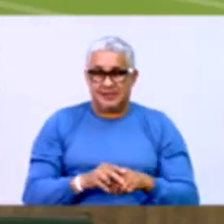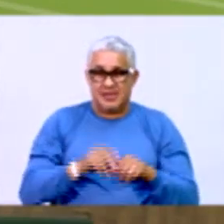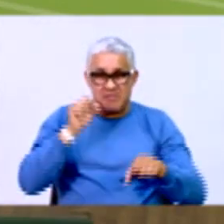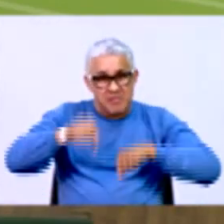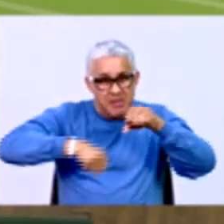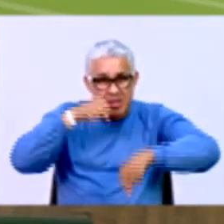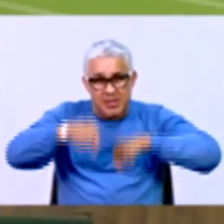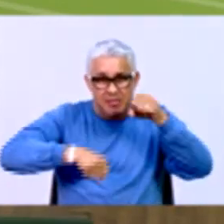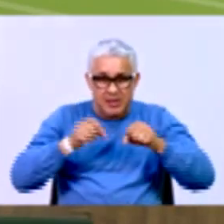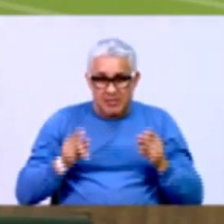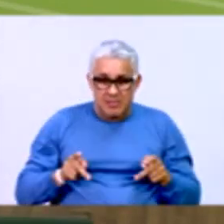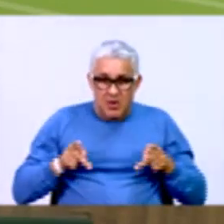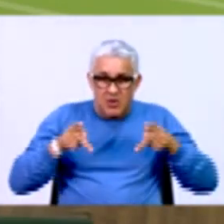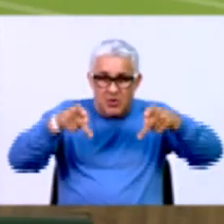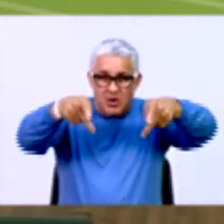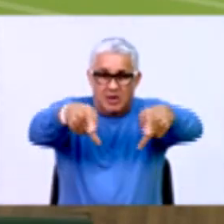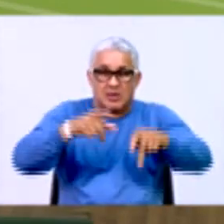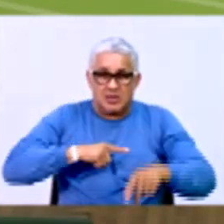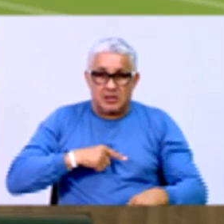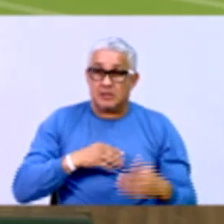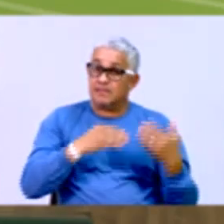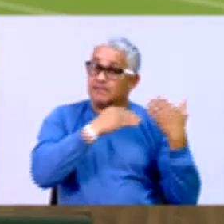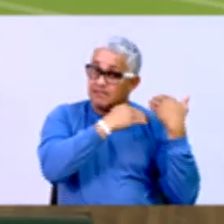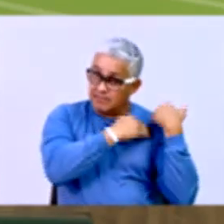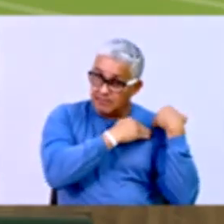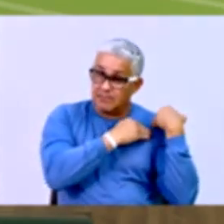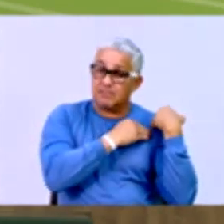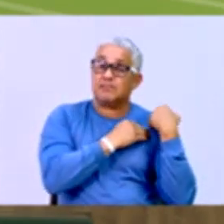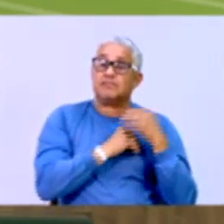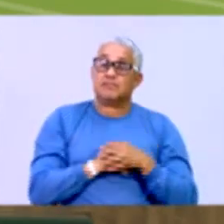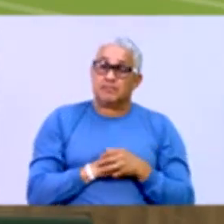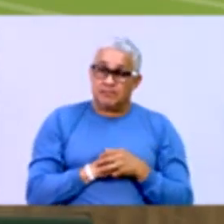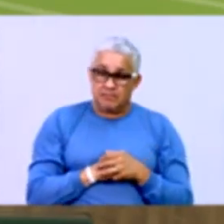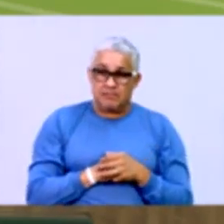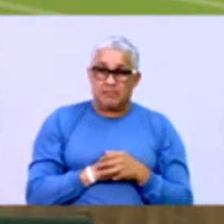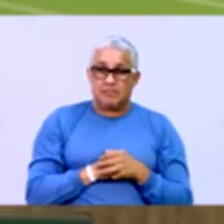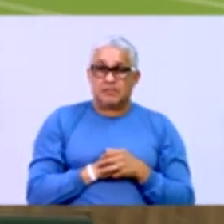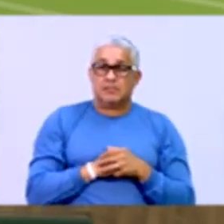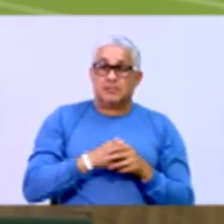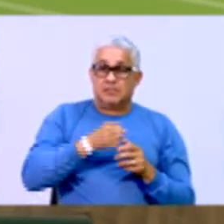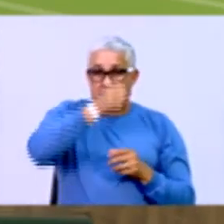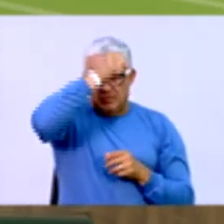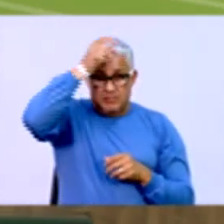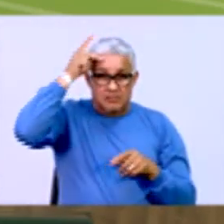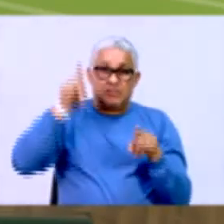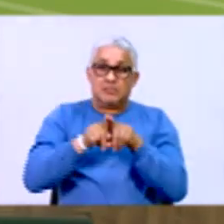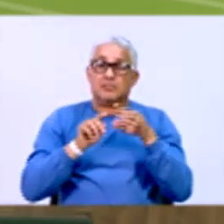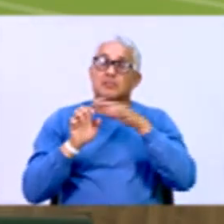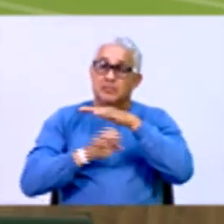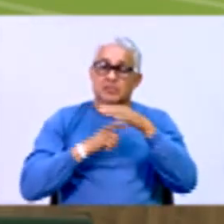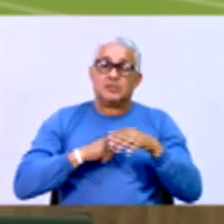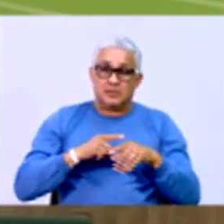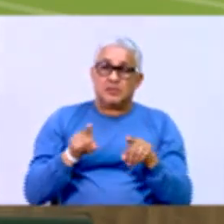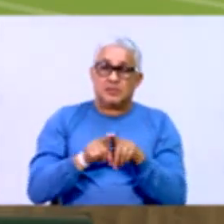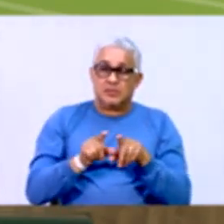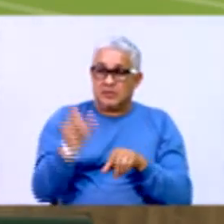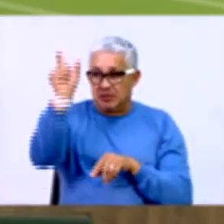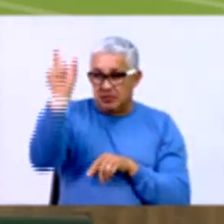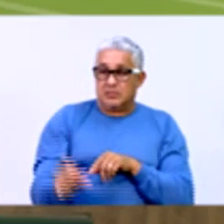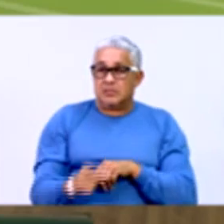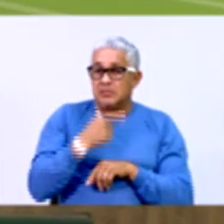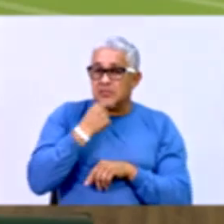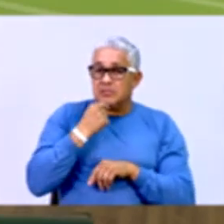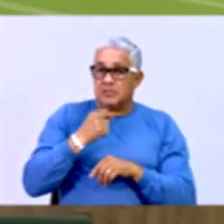caiu, tem a responsabilidade da prefeitura, a responsabilidade da empresa, mas tem a responsabilidade do cara que assinou o